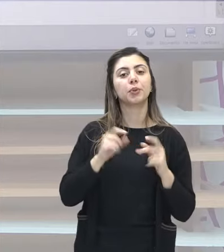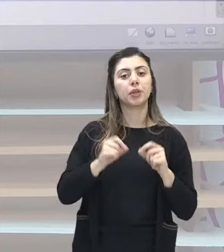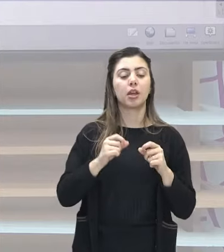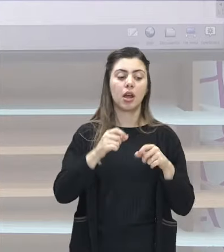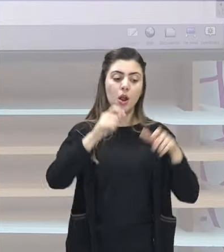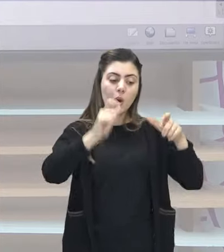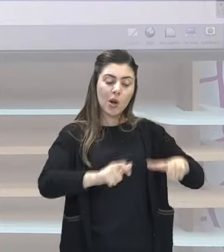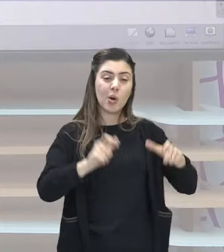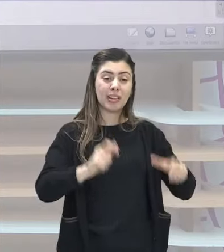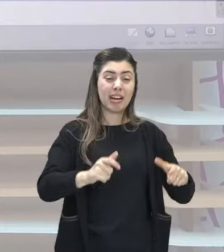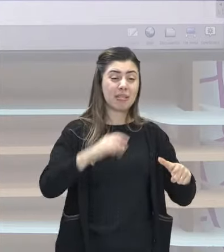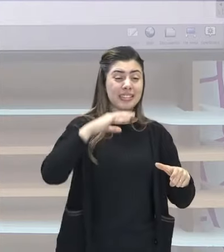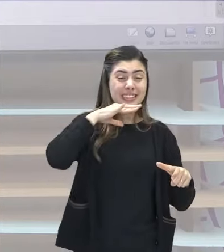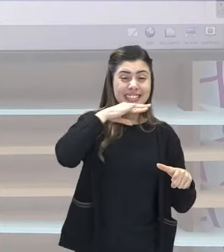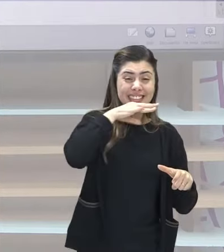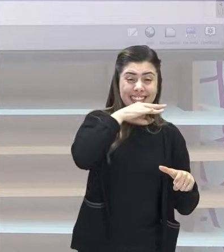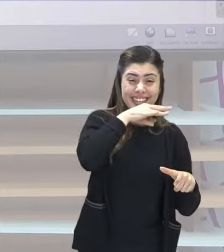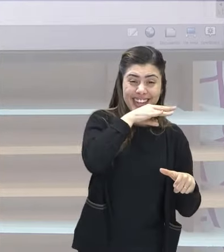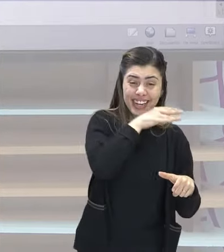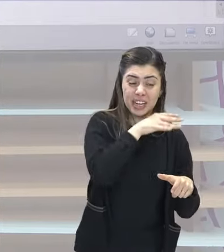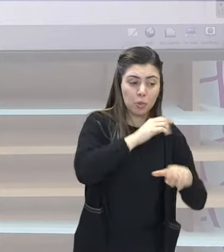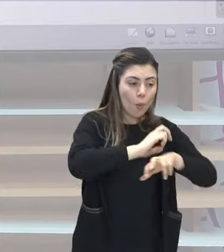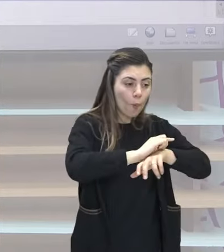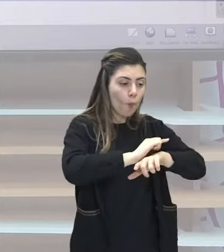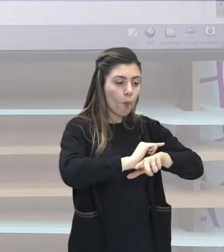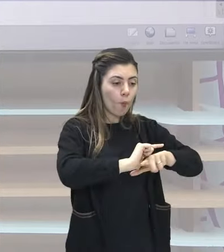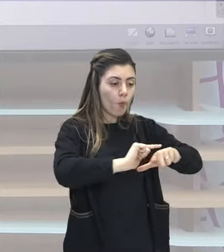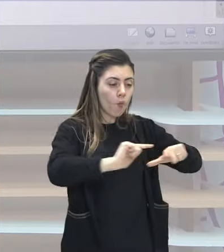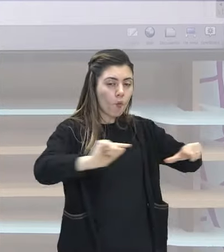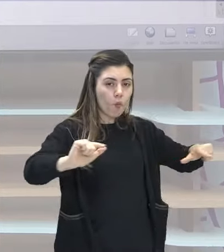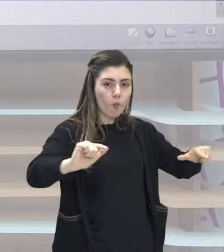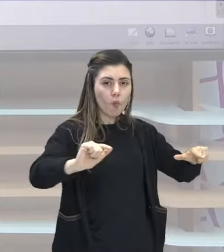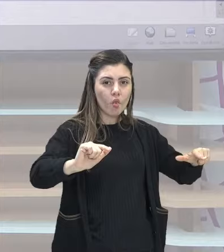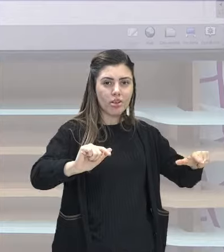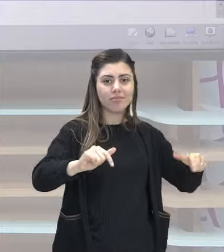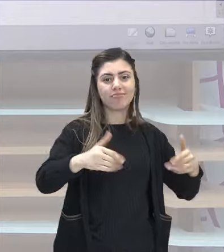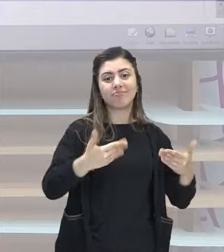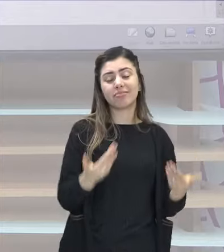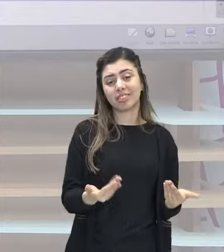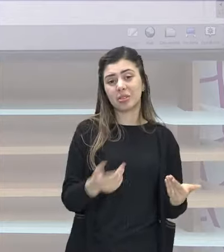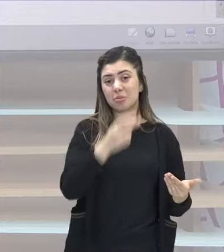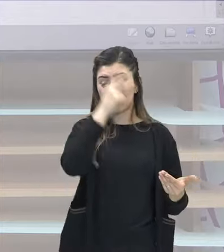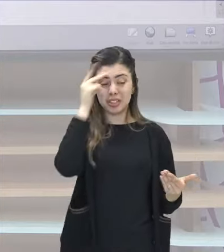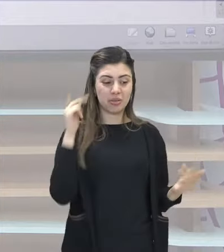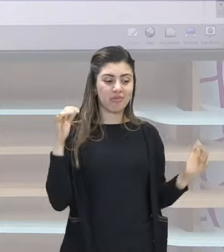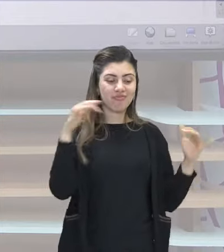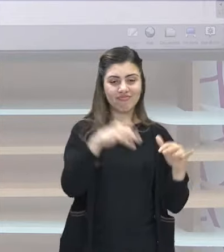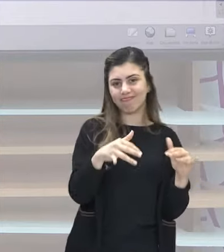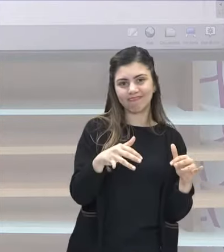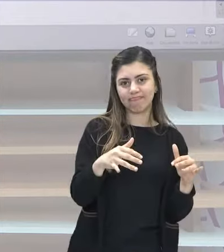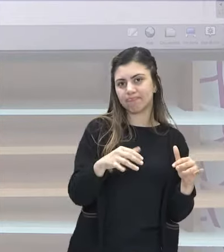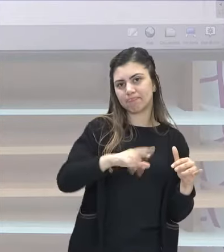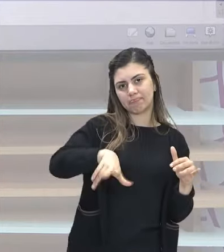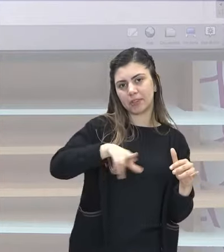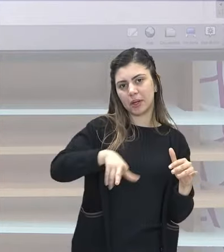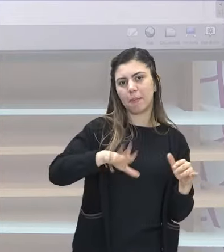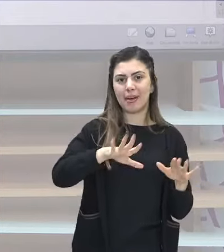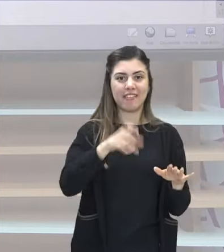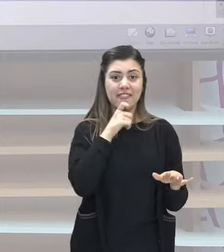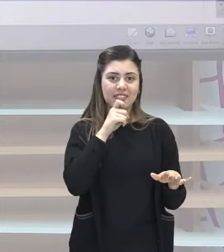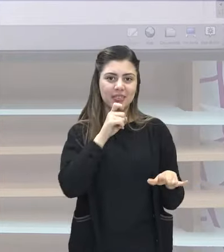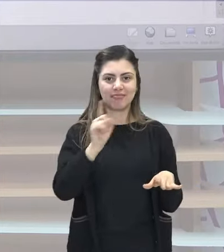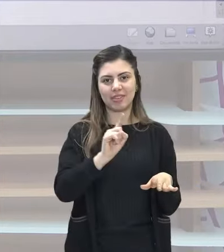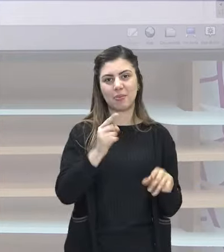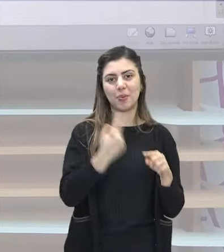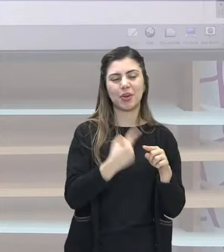também da temperatura por assim dizer tá do clima eu acho que fica melhor a gente não tem tanta gente vivendo ali agora não por causa do frio tá mas por